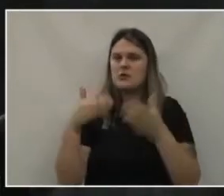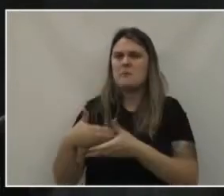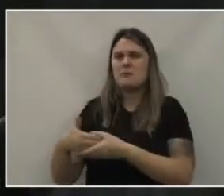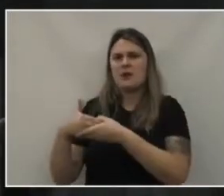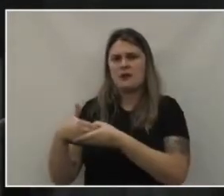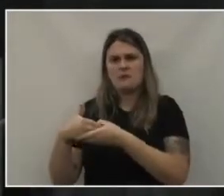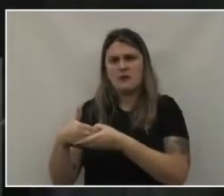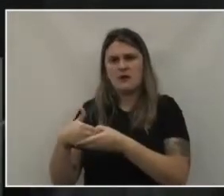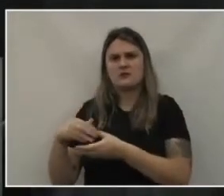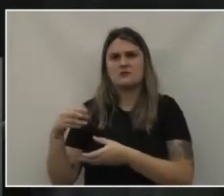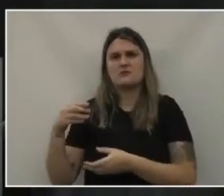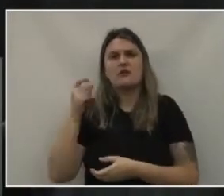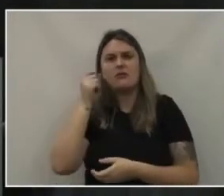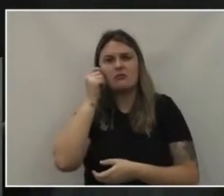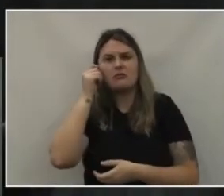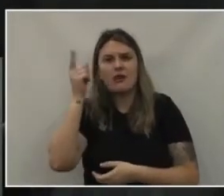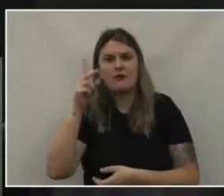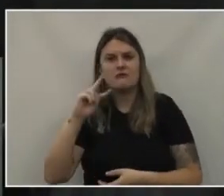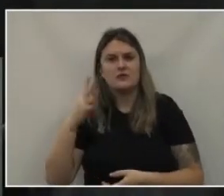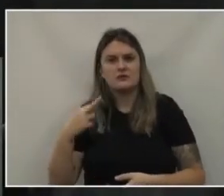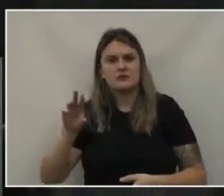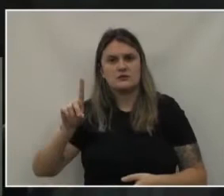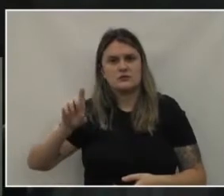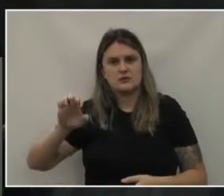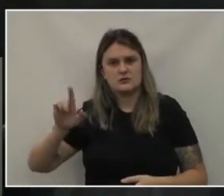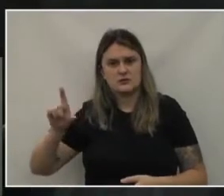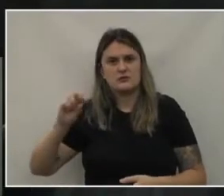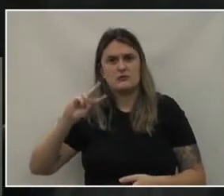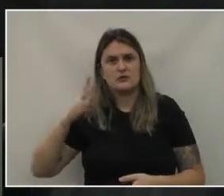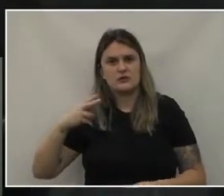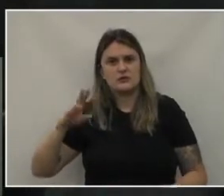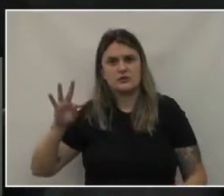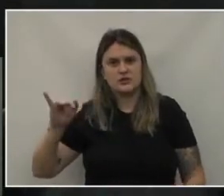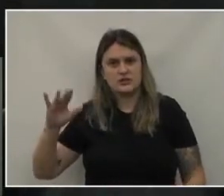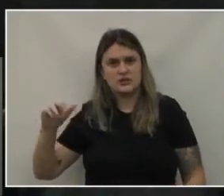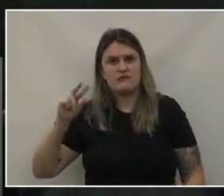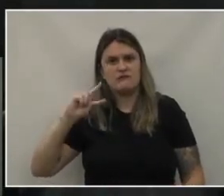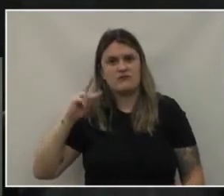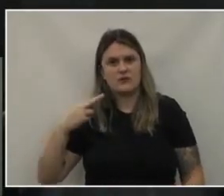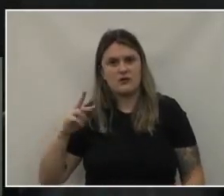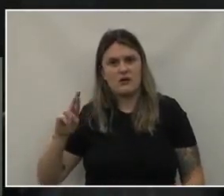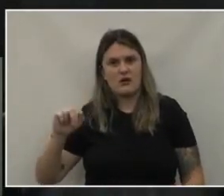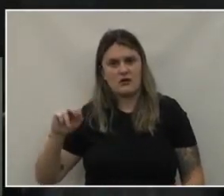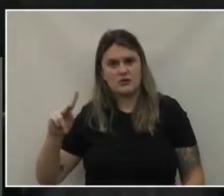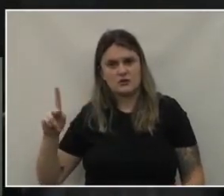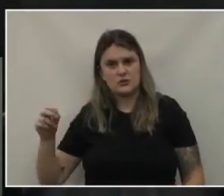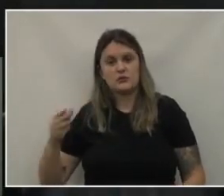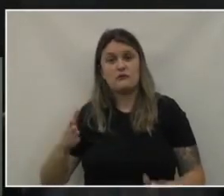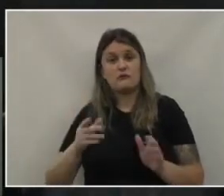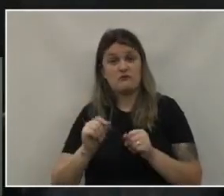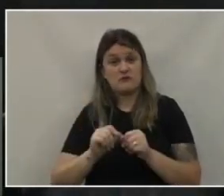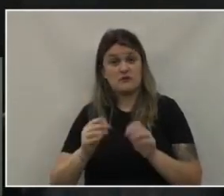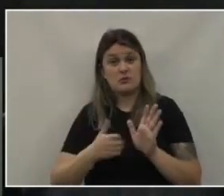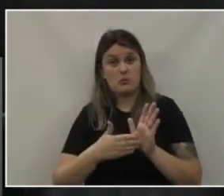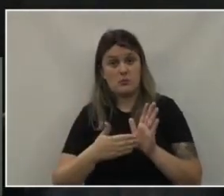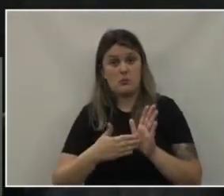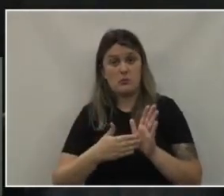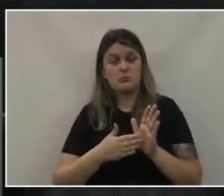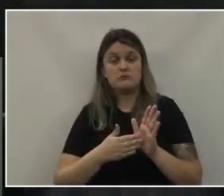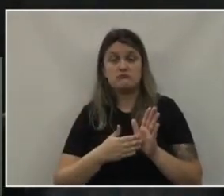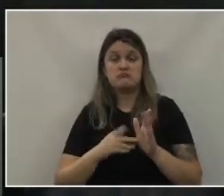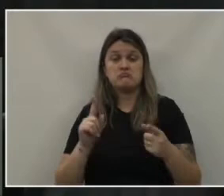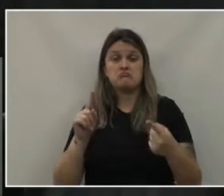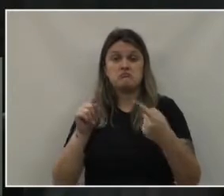iniciativa do vereador Diego, do Tica, do vereador Rático, desse requerimento que vem de encontro